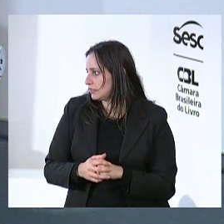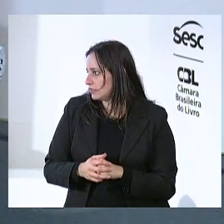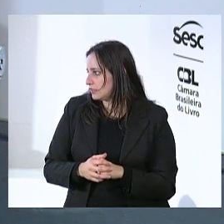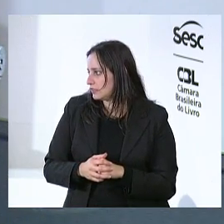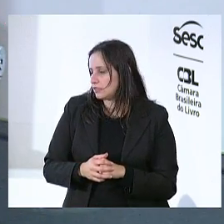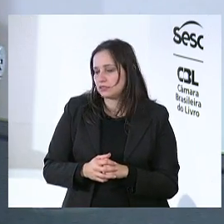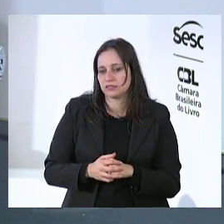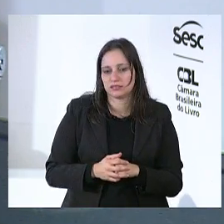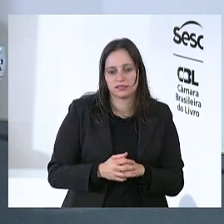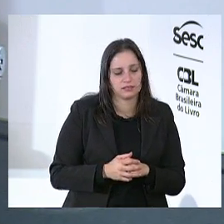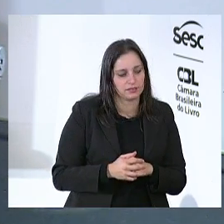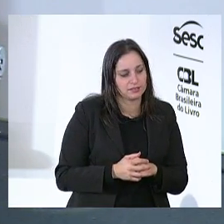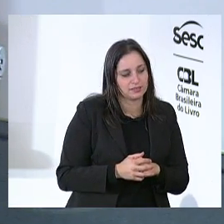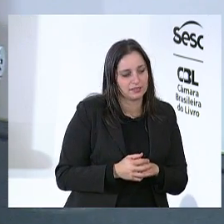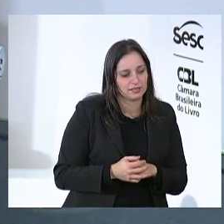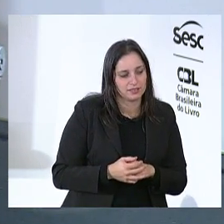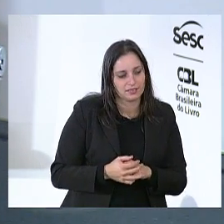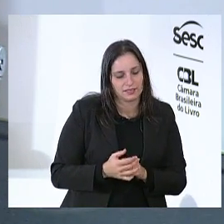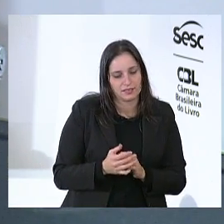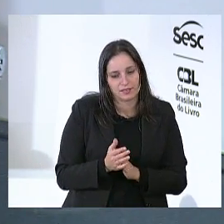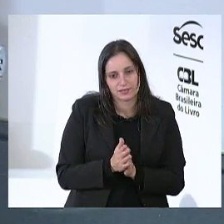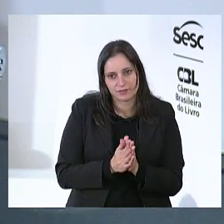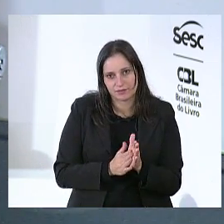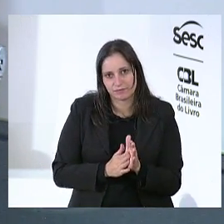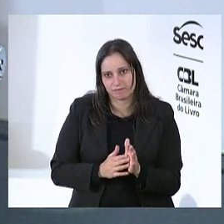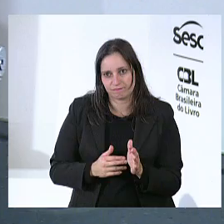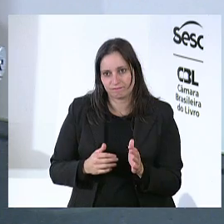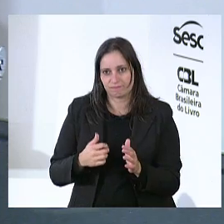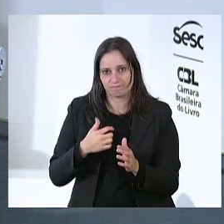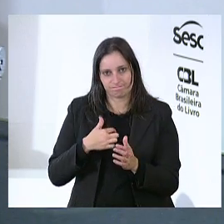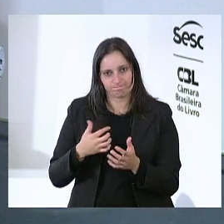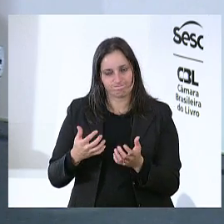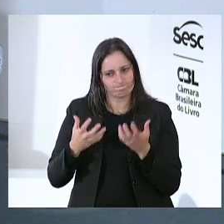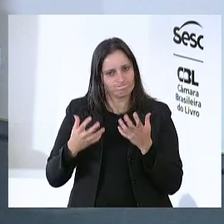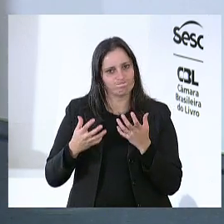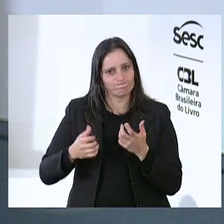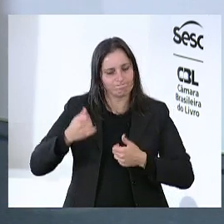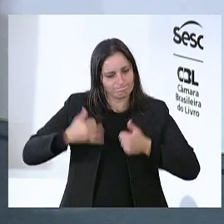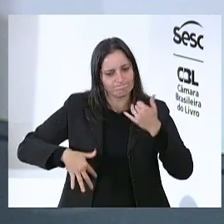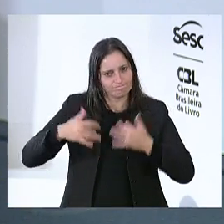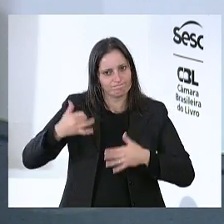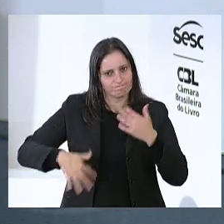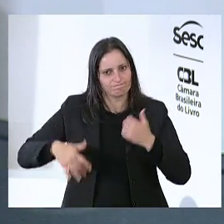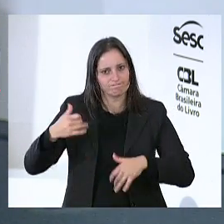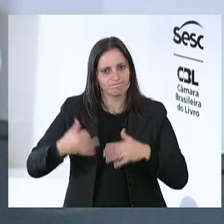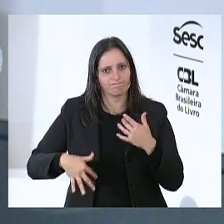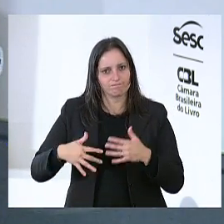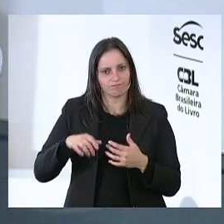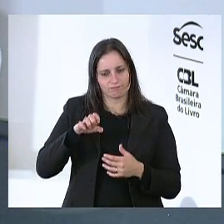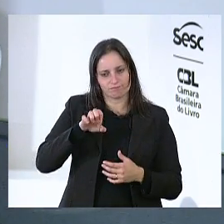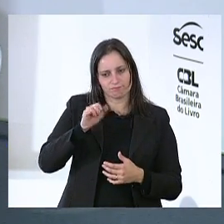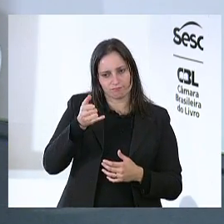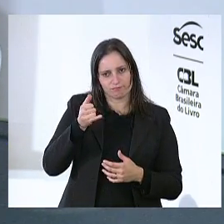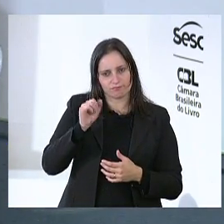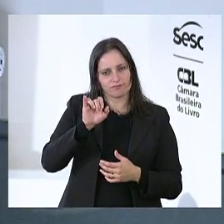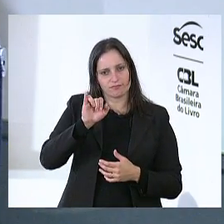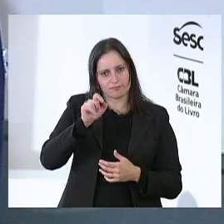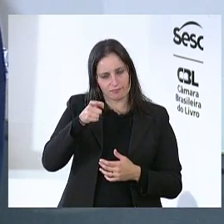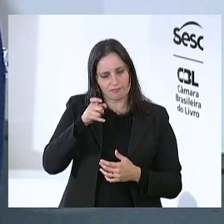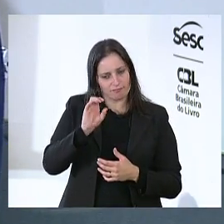No coisa. Eu queria puxar muito para isso, sabe? Quer dizer, para mim esse é o eixo, digamos, não vou entrar na descrição. Quer